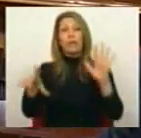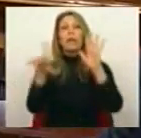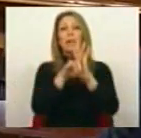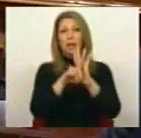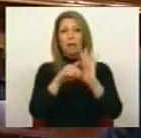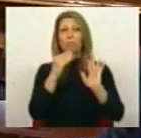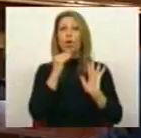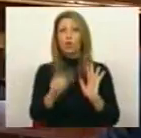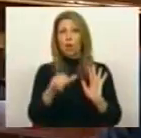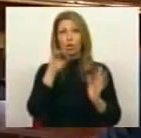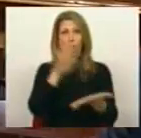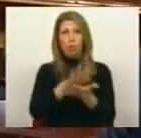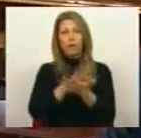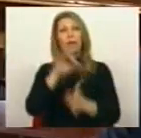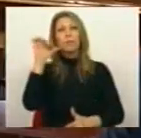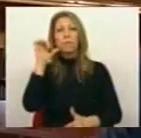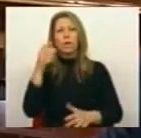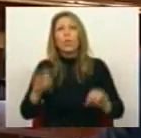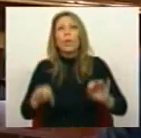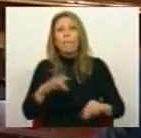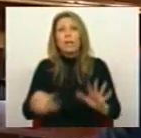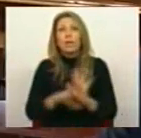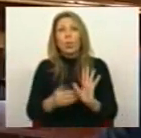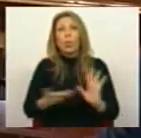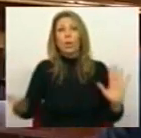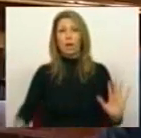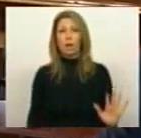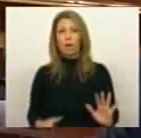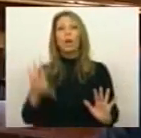foi ainda publicada? O que é que se passa com esta lei e para quando é que é? Quando é a sua publicação?